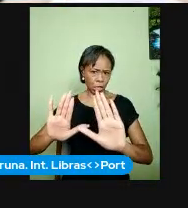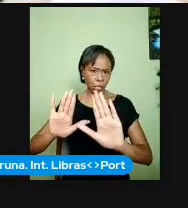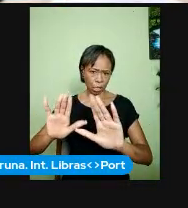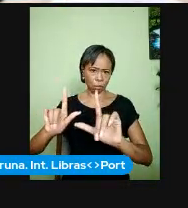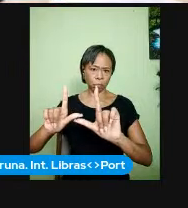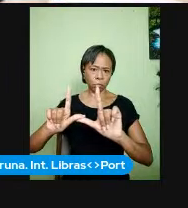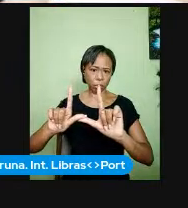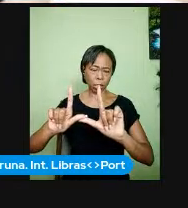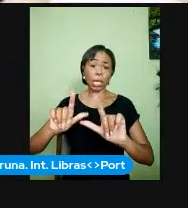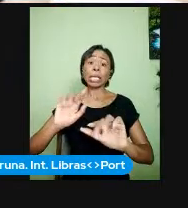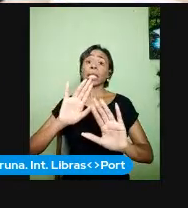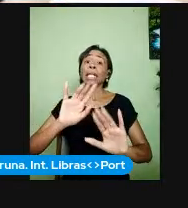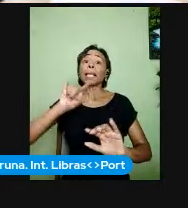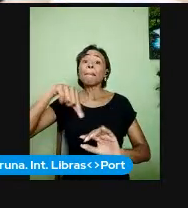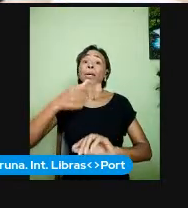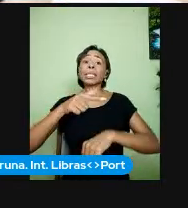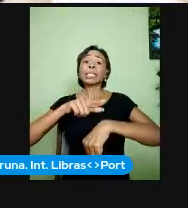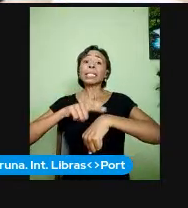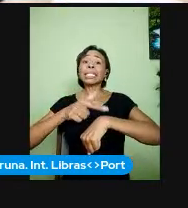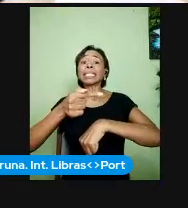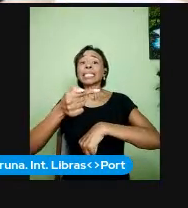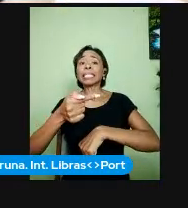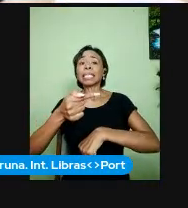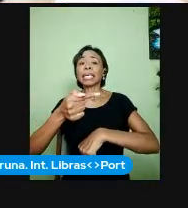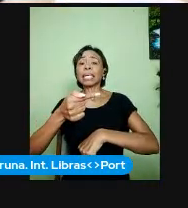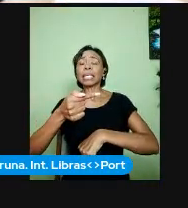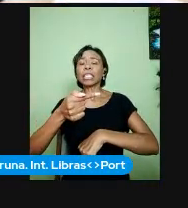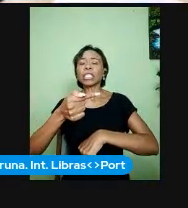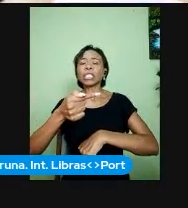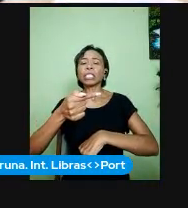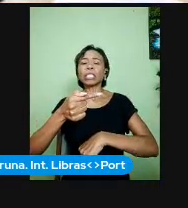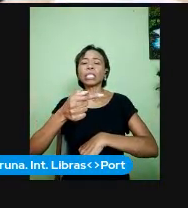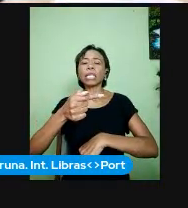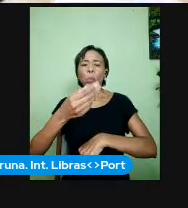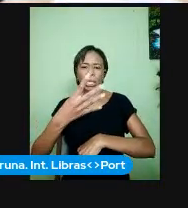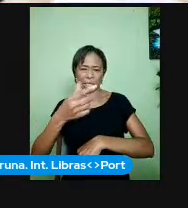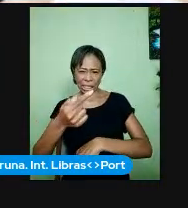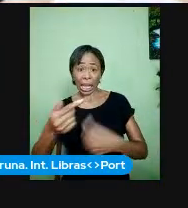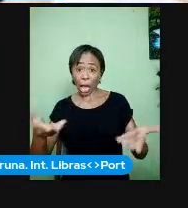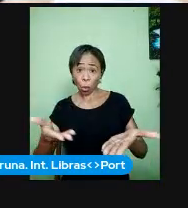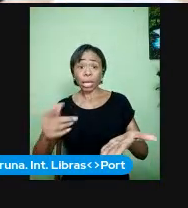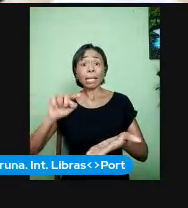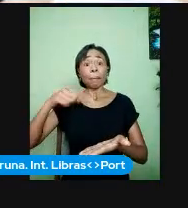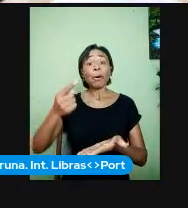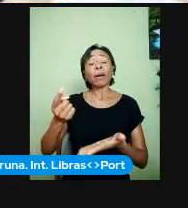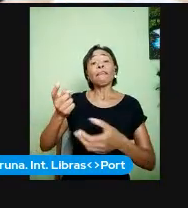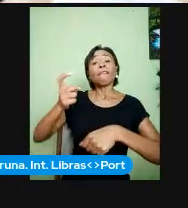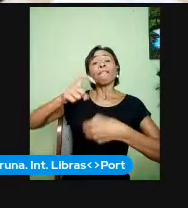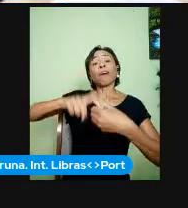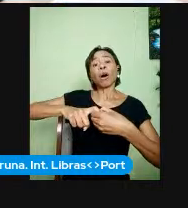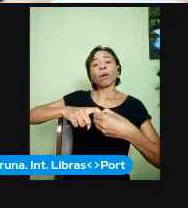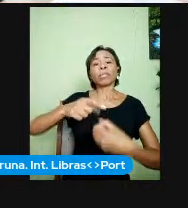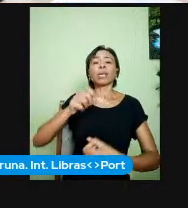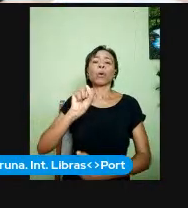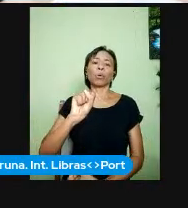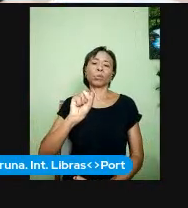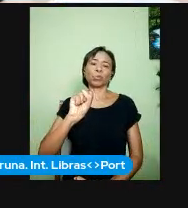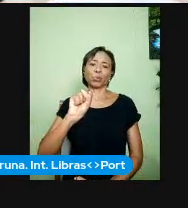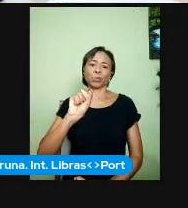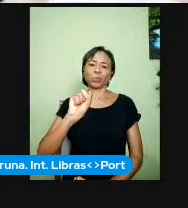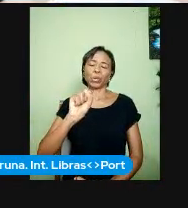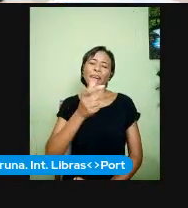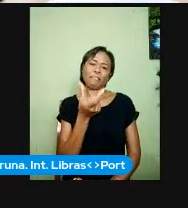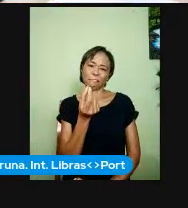São 19h47, a gente volta, então, às 20 horas. Tá bem, professores, estudantes? Vamos,